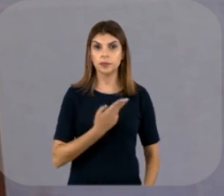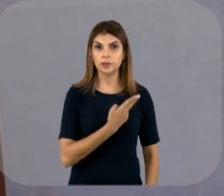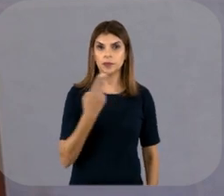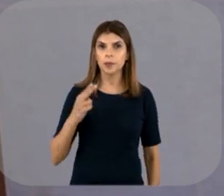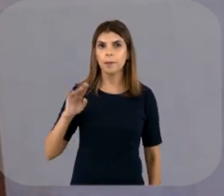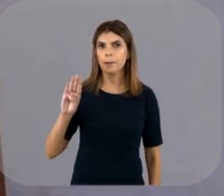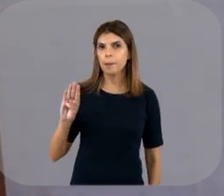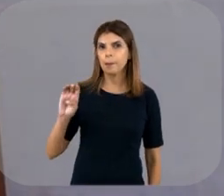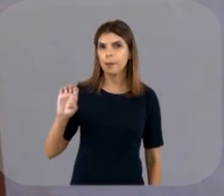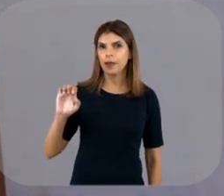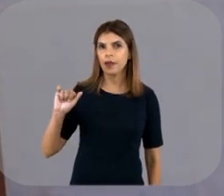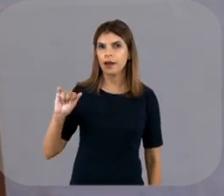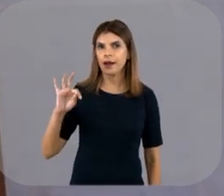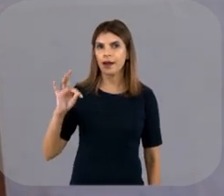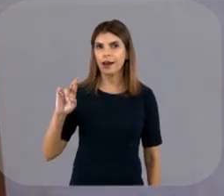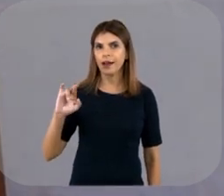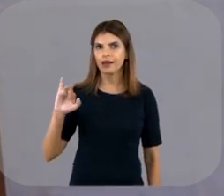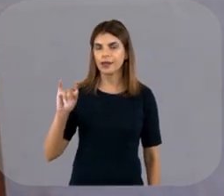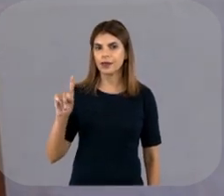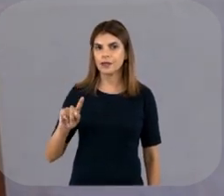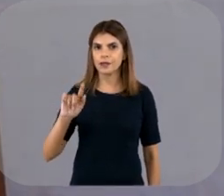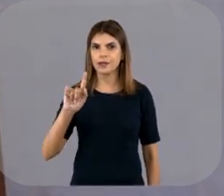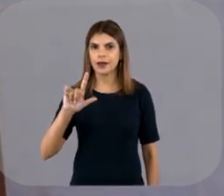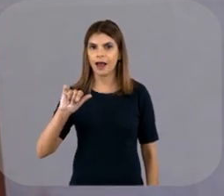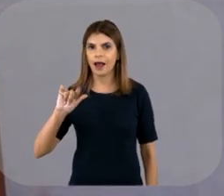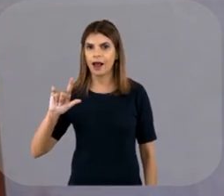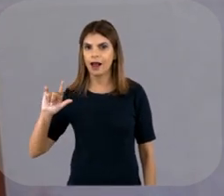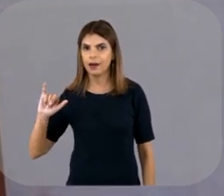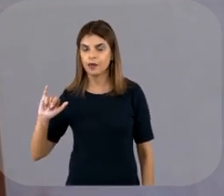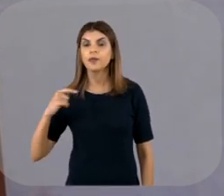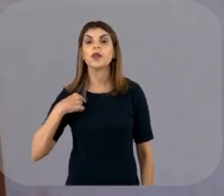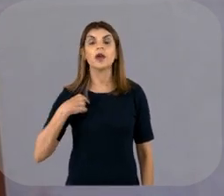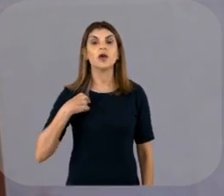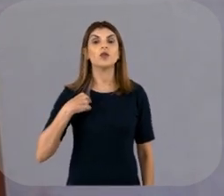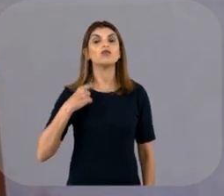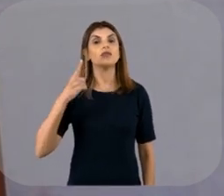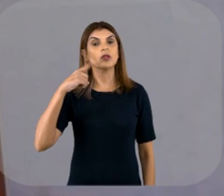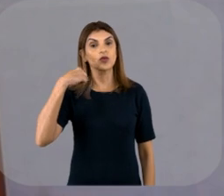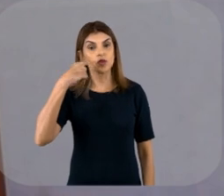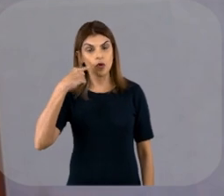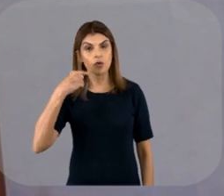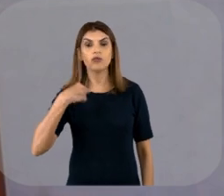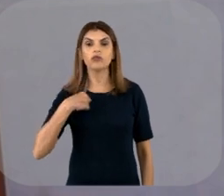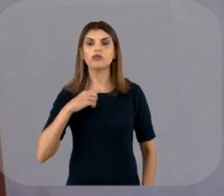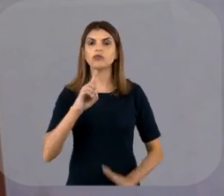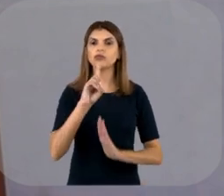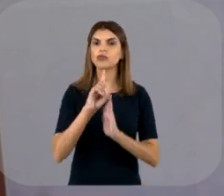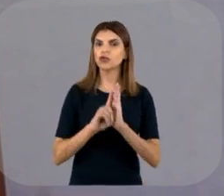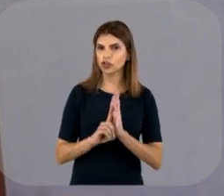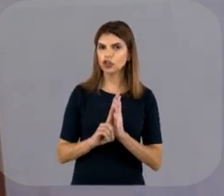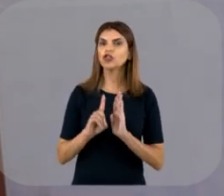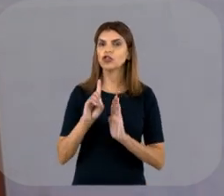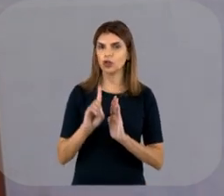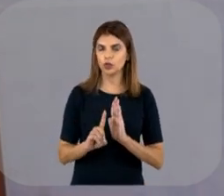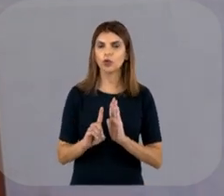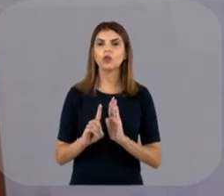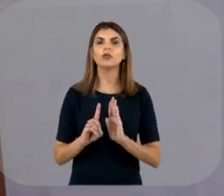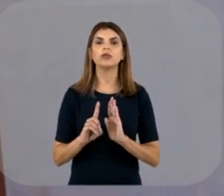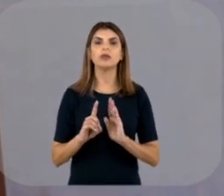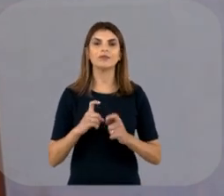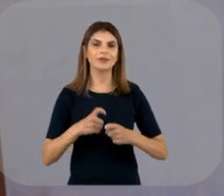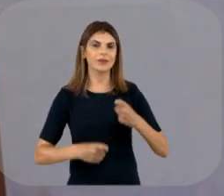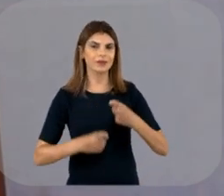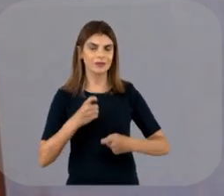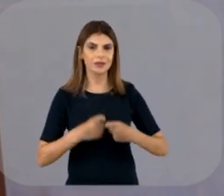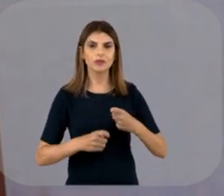Eu me chamo Beatriz Gale, eu sou advogada e eu sou consultora em saúde sexual e reprodutiva e direitos humanos.